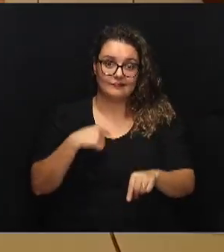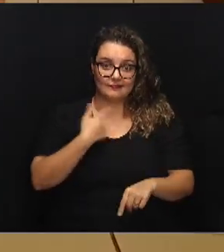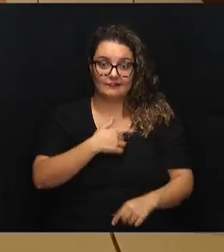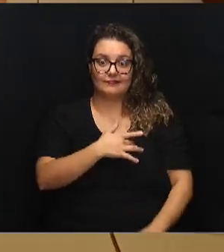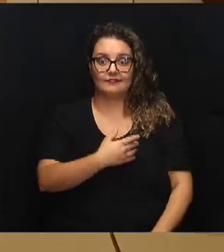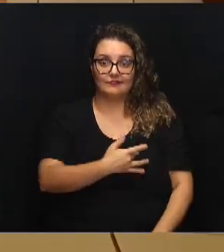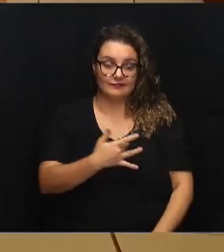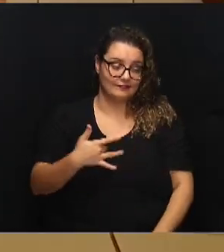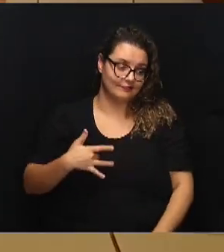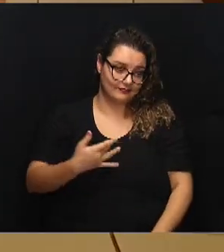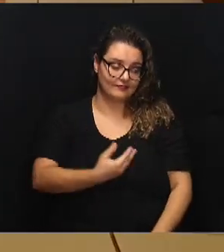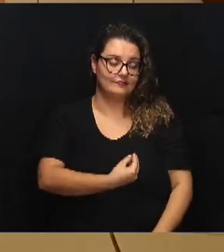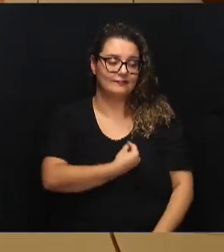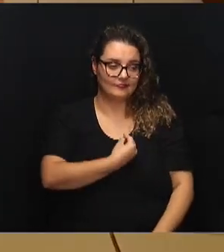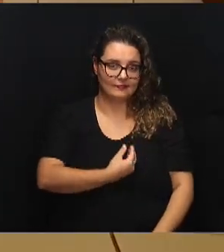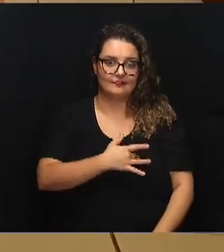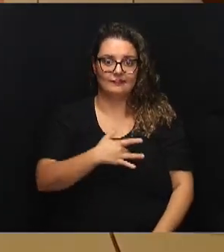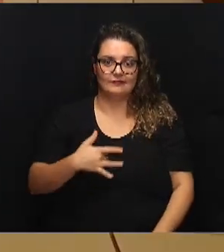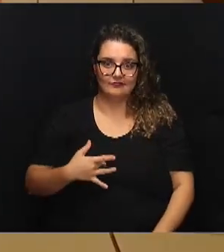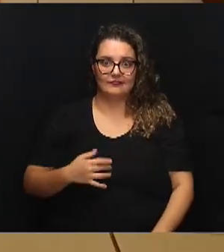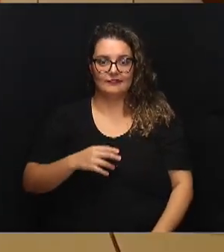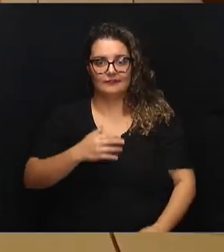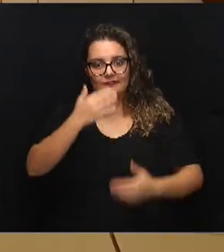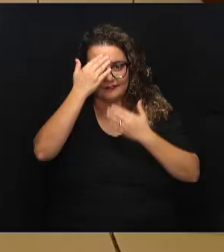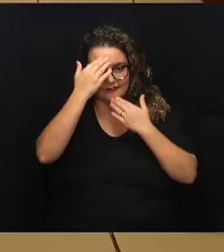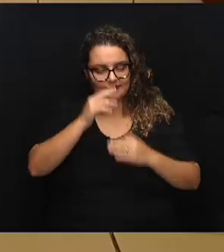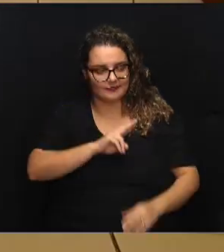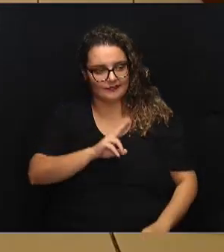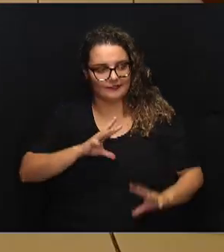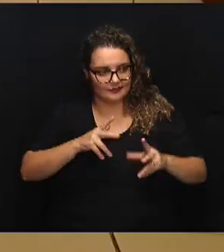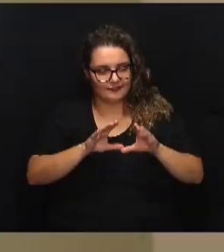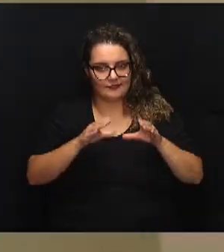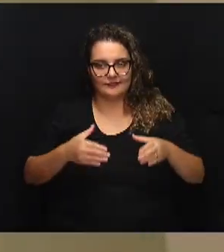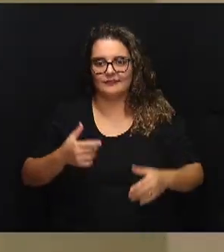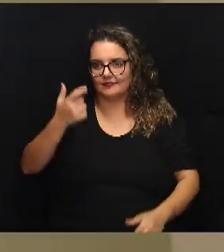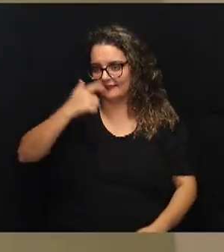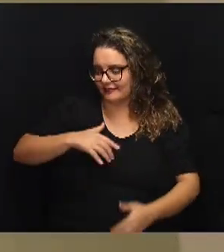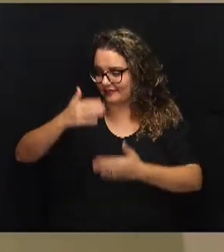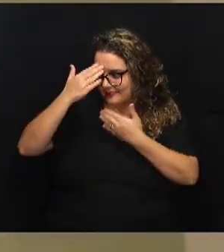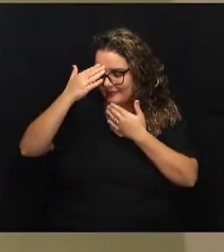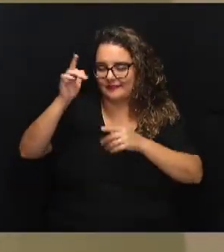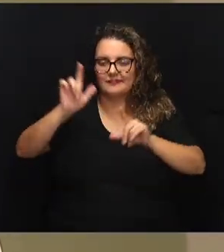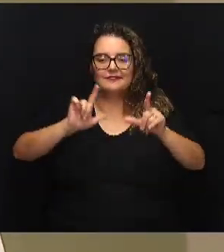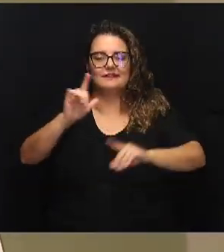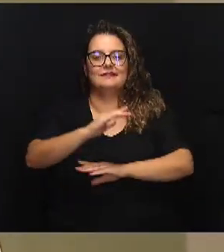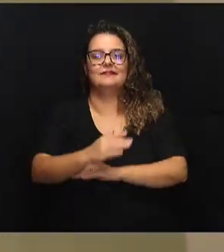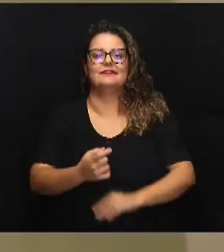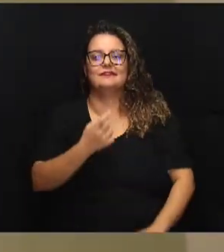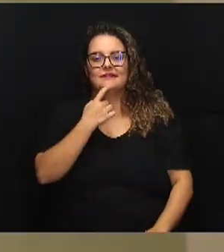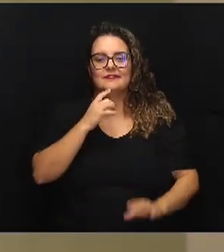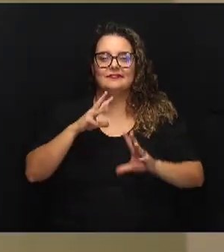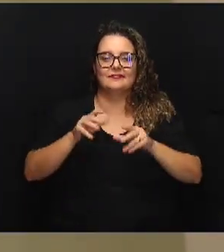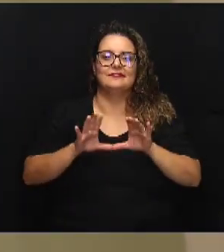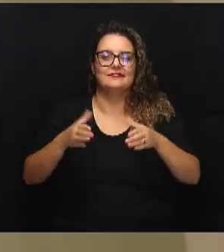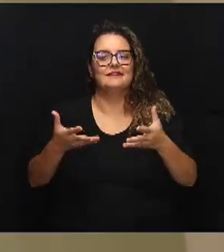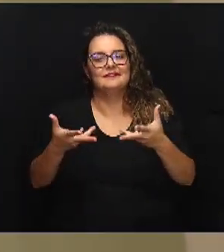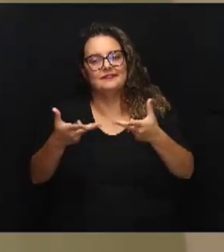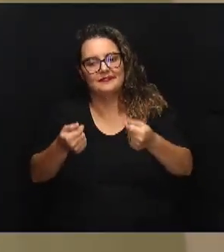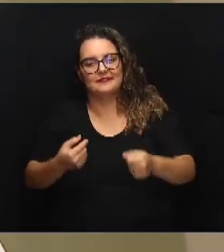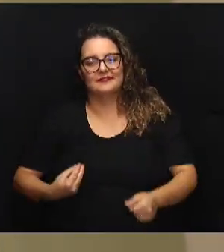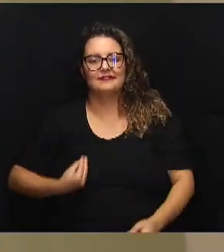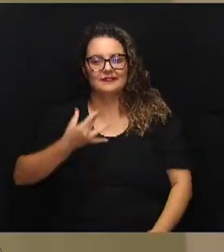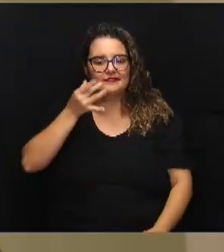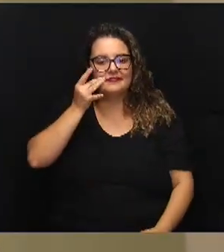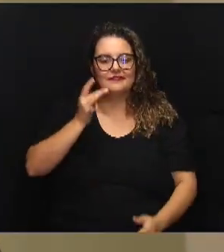certeza. Obrigada, em nome de toda a equipe. Que agradeço mais uma vez, TV Câmara, toda a equipe maravilhosa que está aqui,